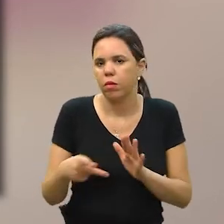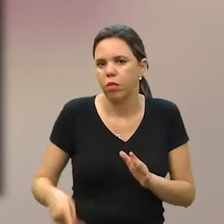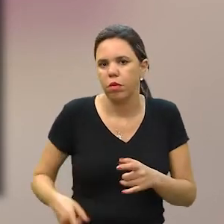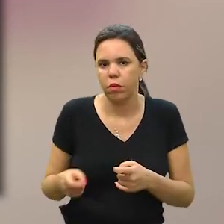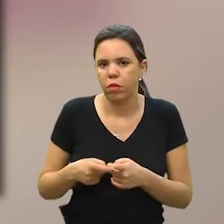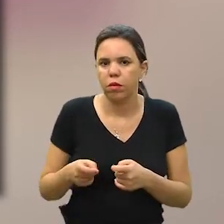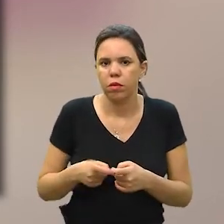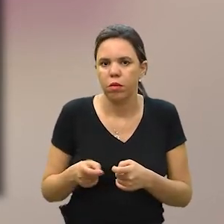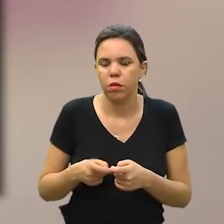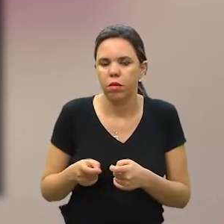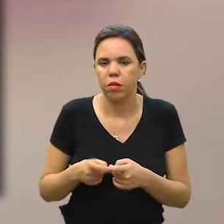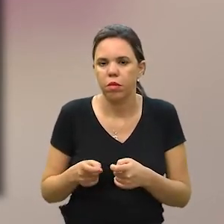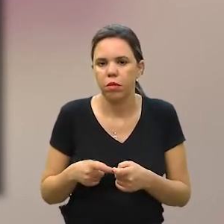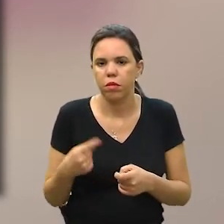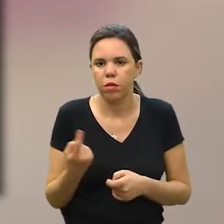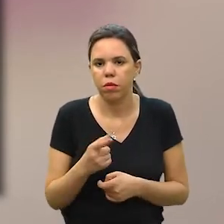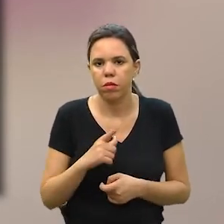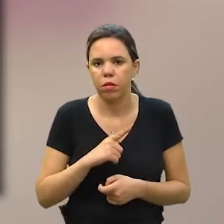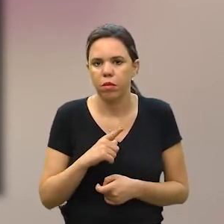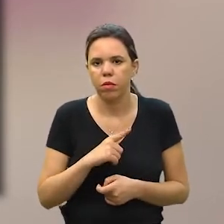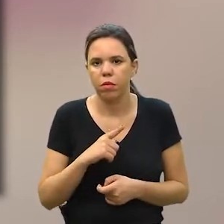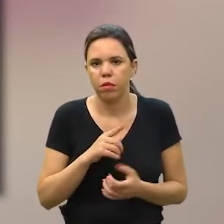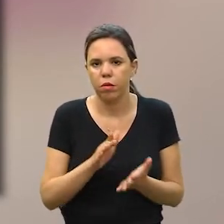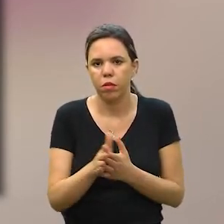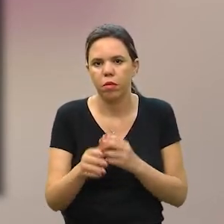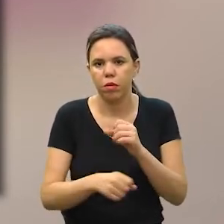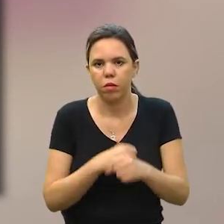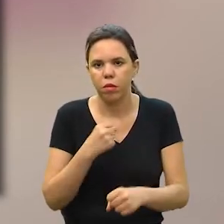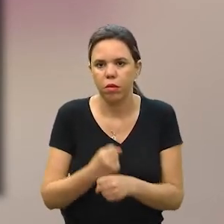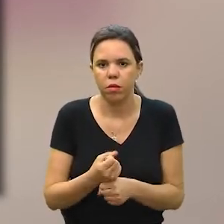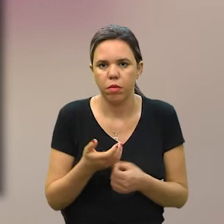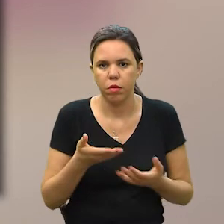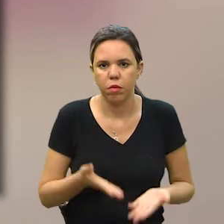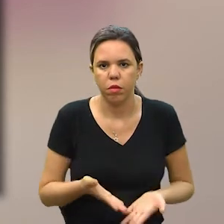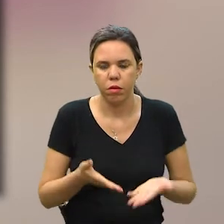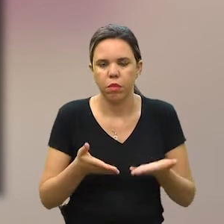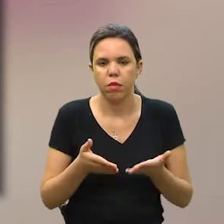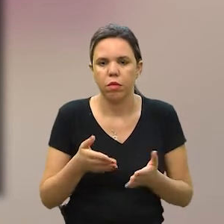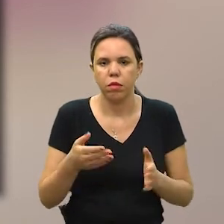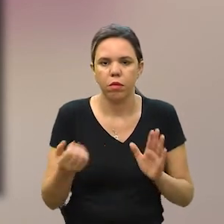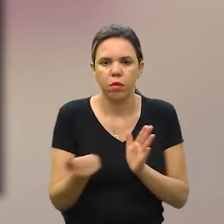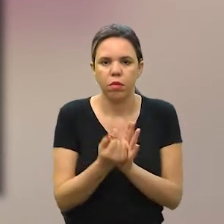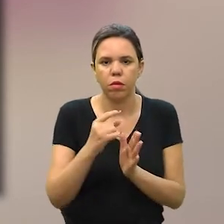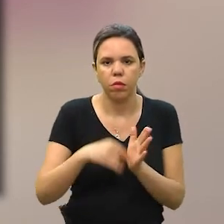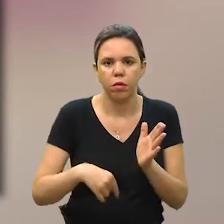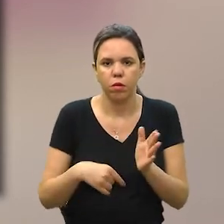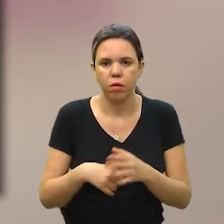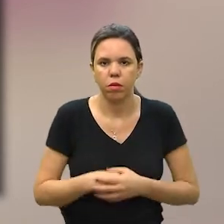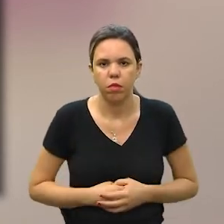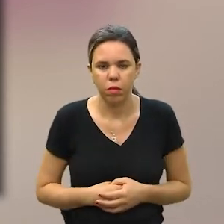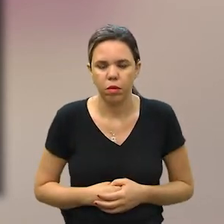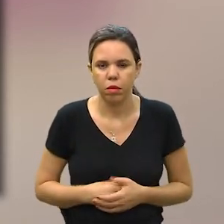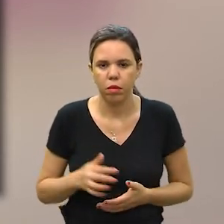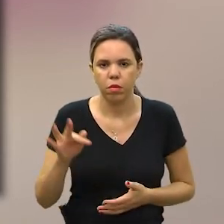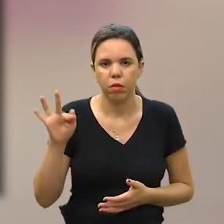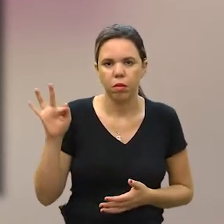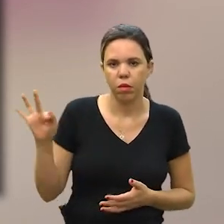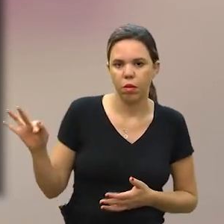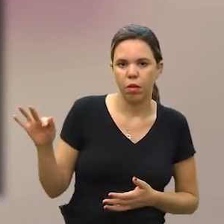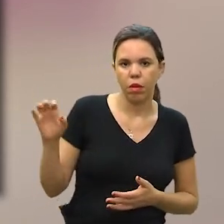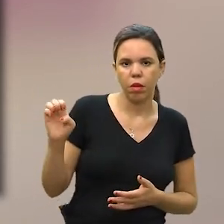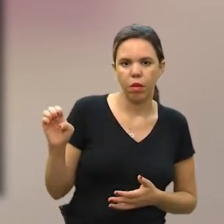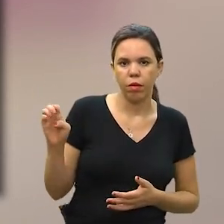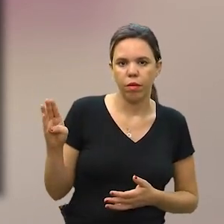próprios médicos, não é? Que a gente publicou esse ano, inclusive, um protocolo, né, pela FEBRASGO,